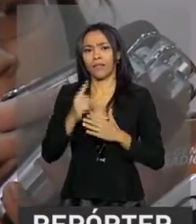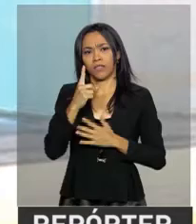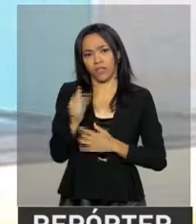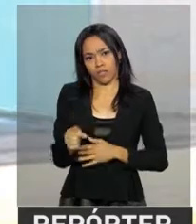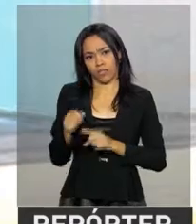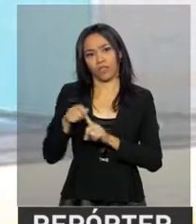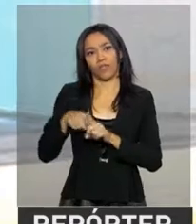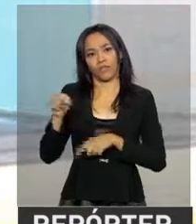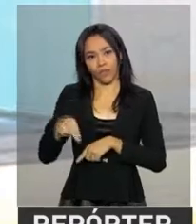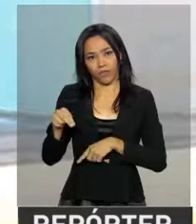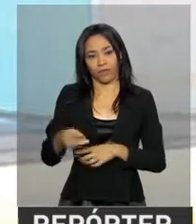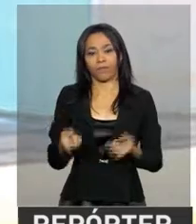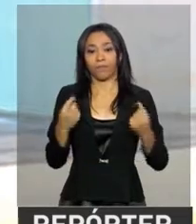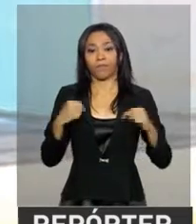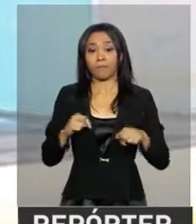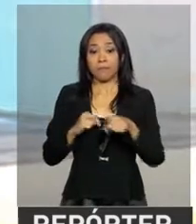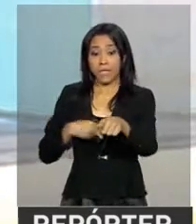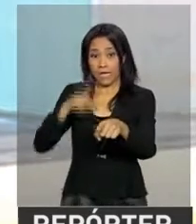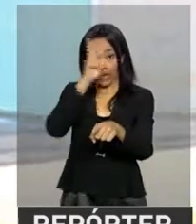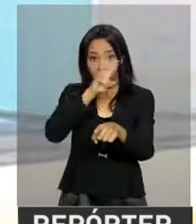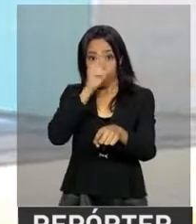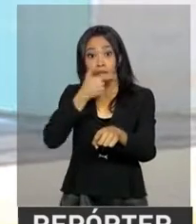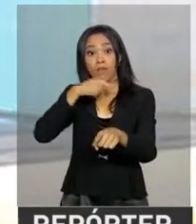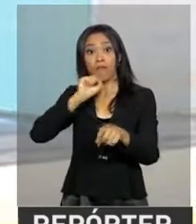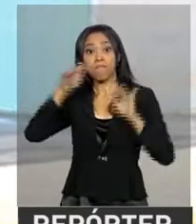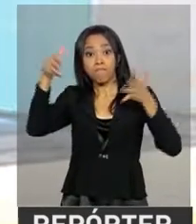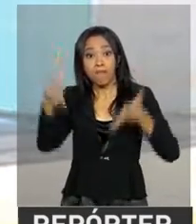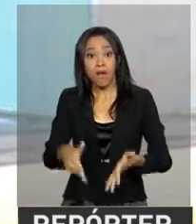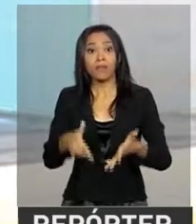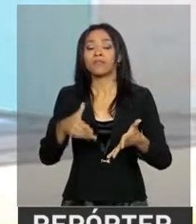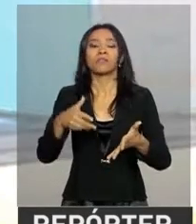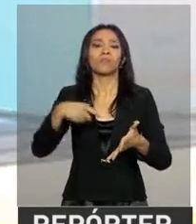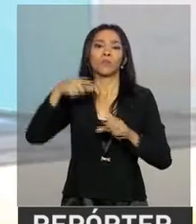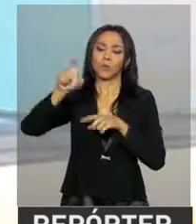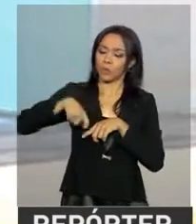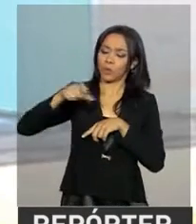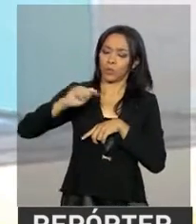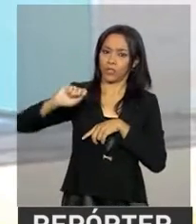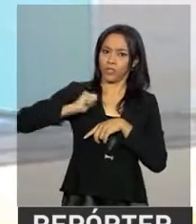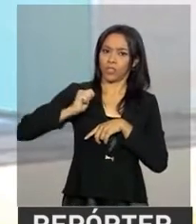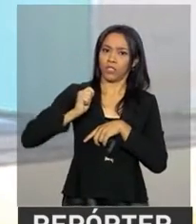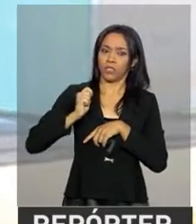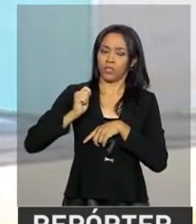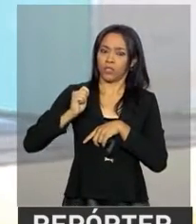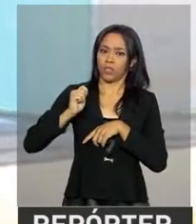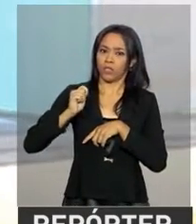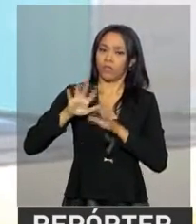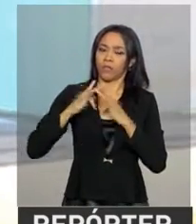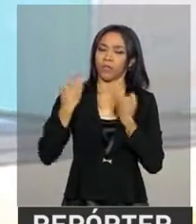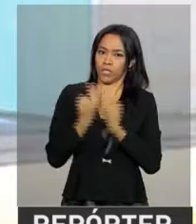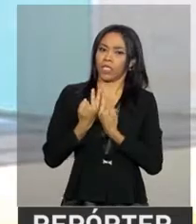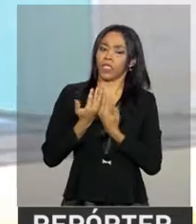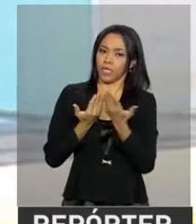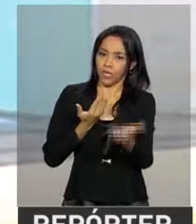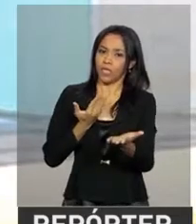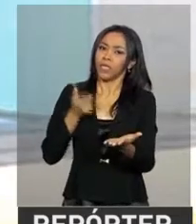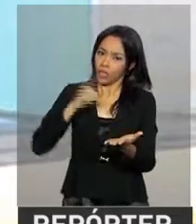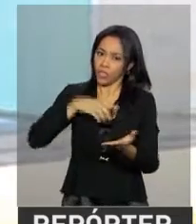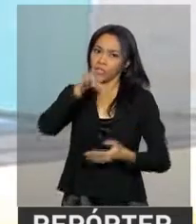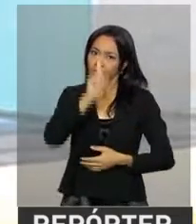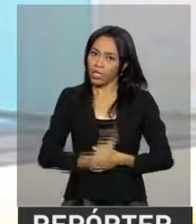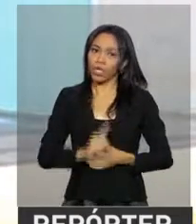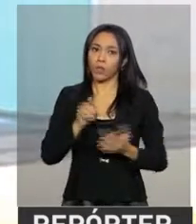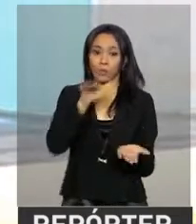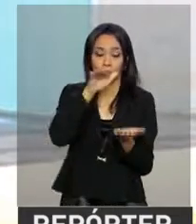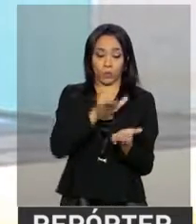novembro e lembrando que quem faz parte do cadastro único como os beneficiários do bolsa família tem direito a um